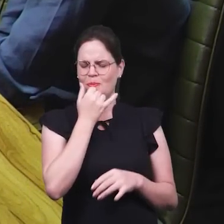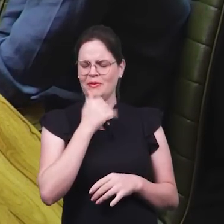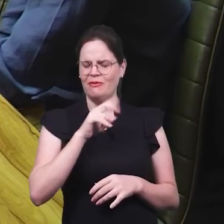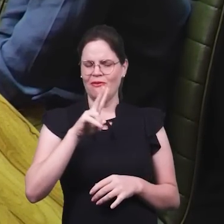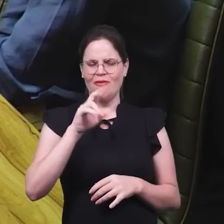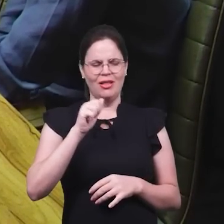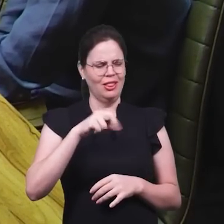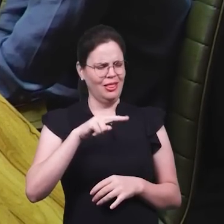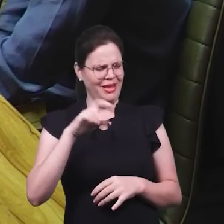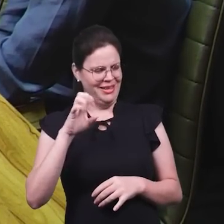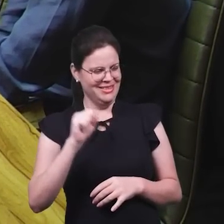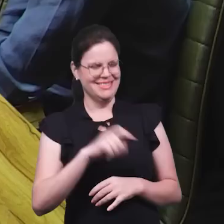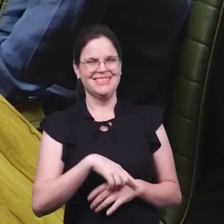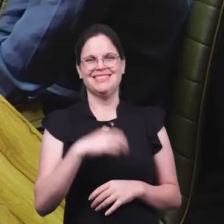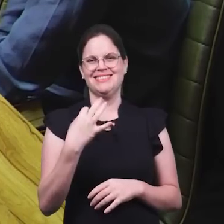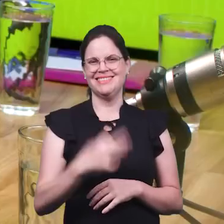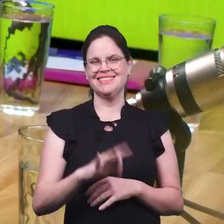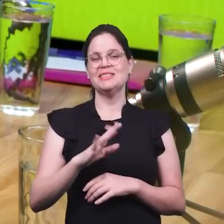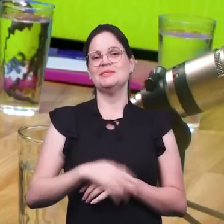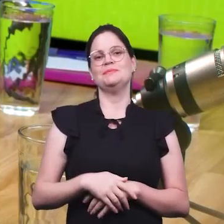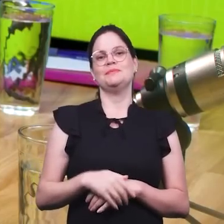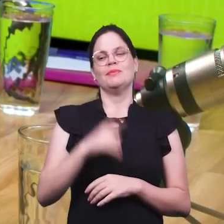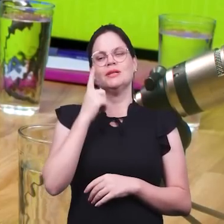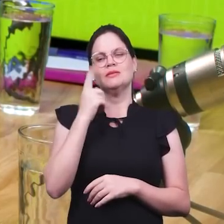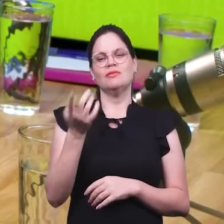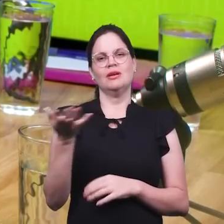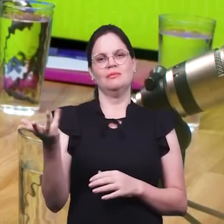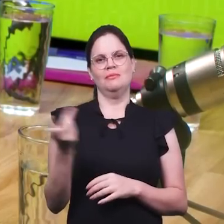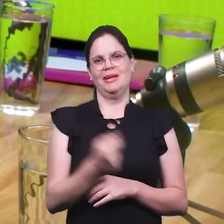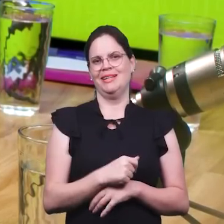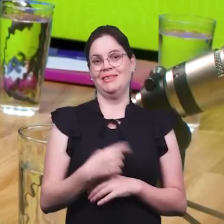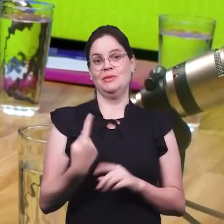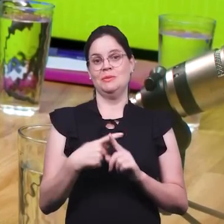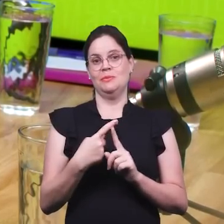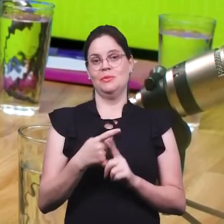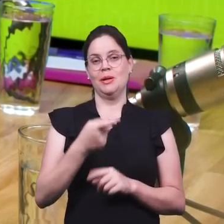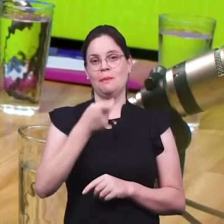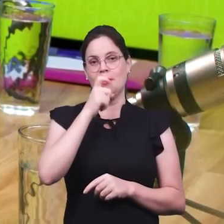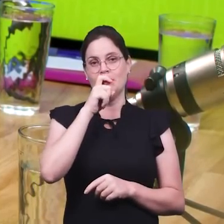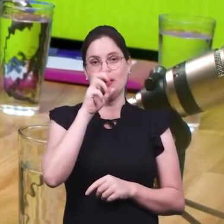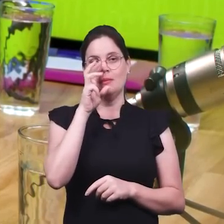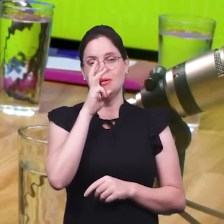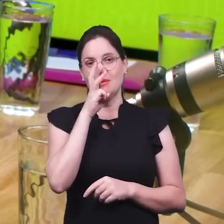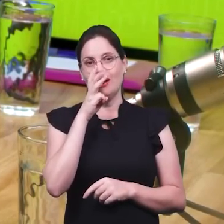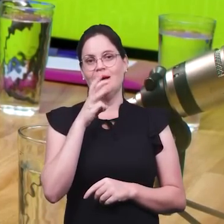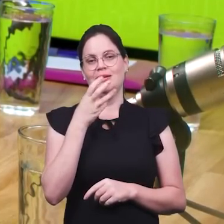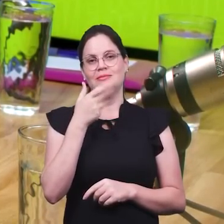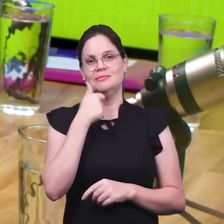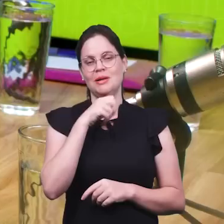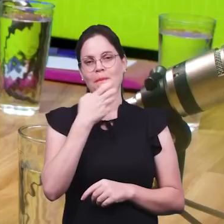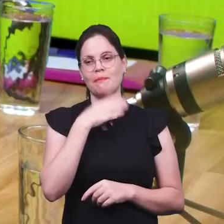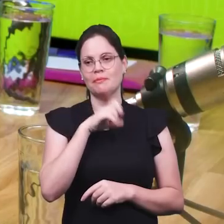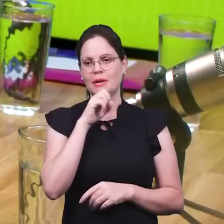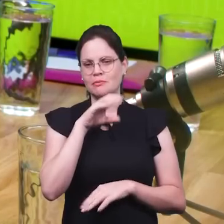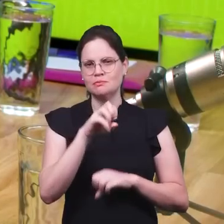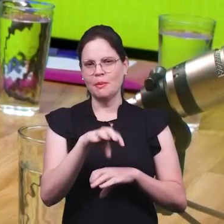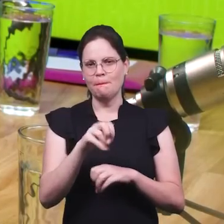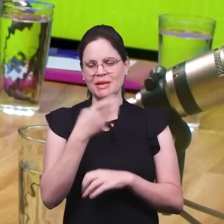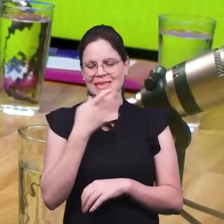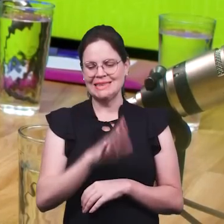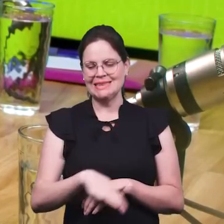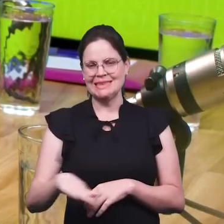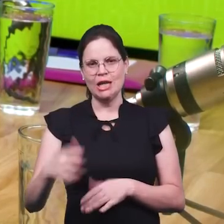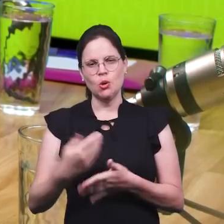Que maravilha, Vanessa. Que maravilha. Porque os pais, quando eles começam desde pequeno a criar os seus filhos através da leitura